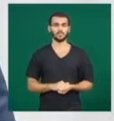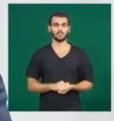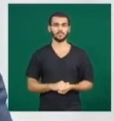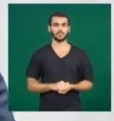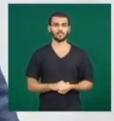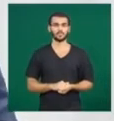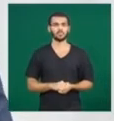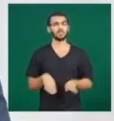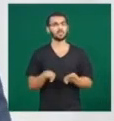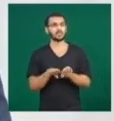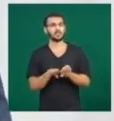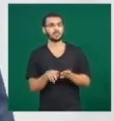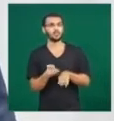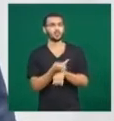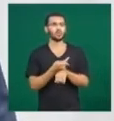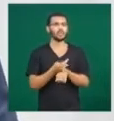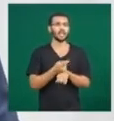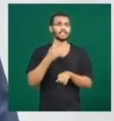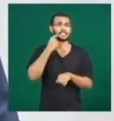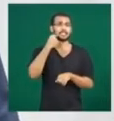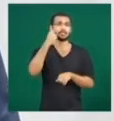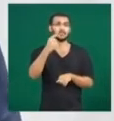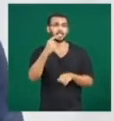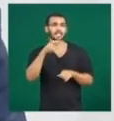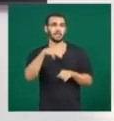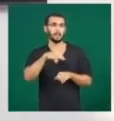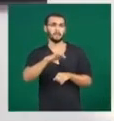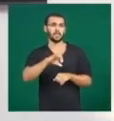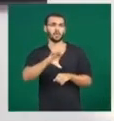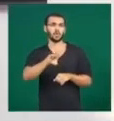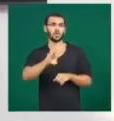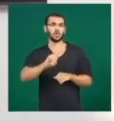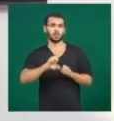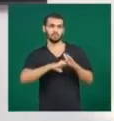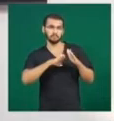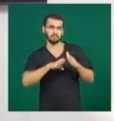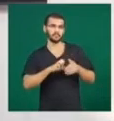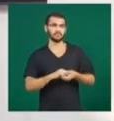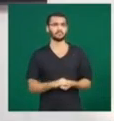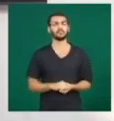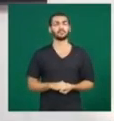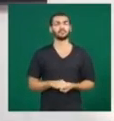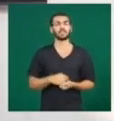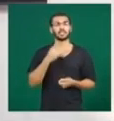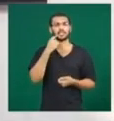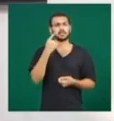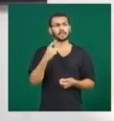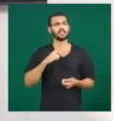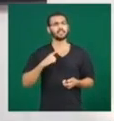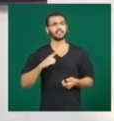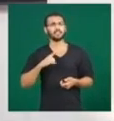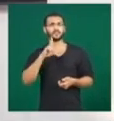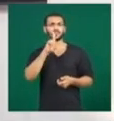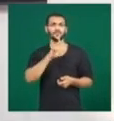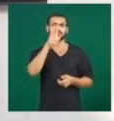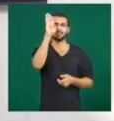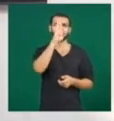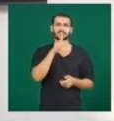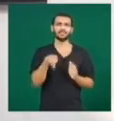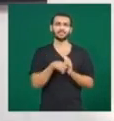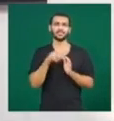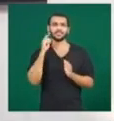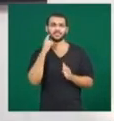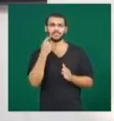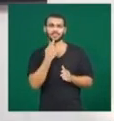www.simpla.com.br e buscar por Semana da Micro e Pequena Empresa. Nesta semana comemoramos o Dia Nacional do Surdo e amanhã